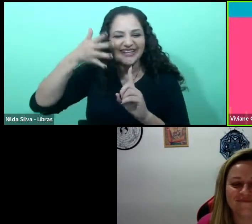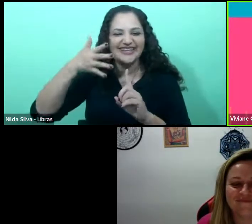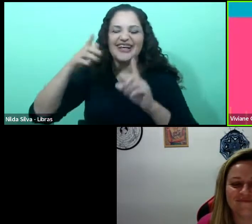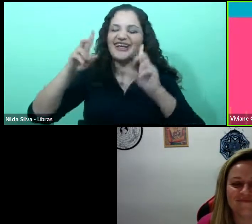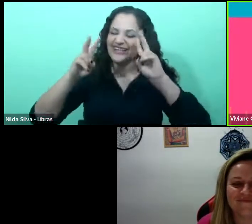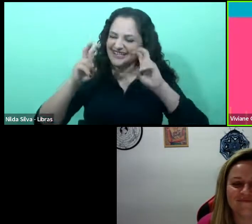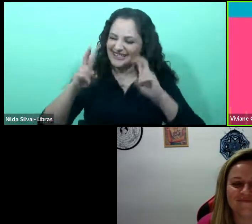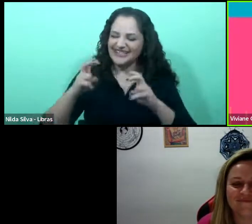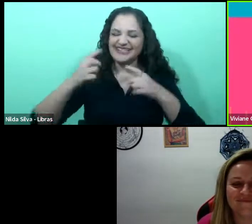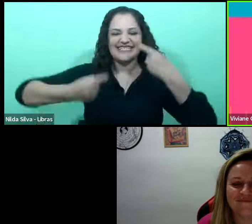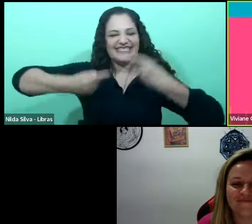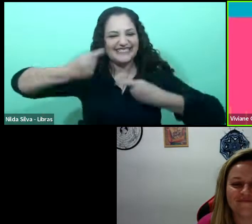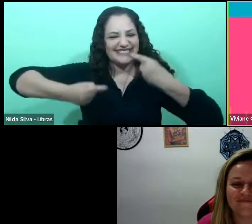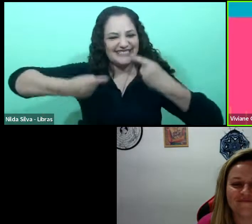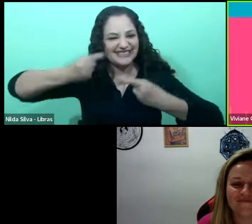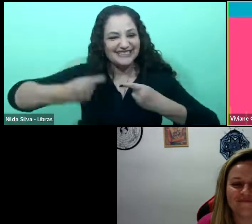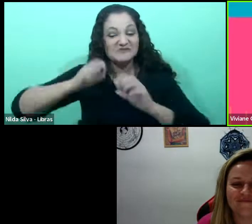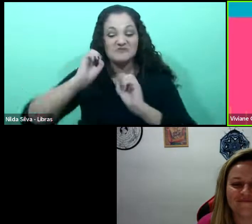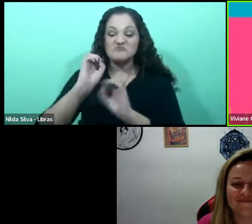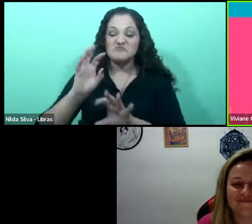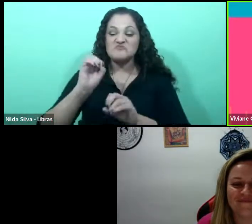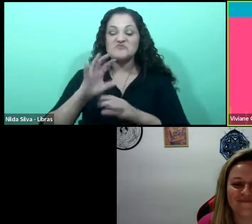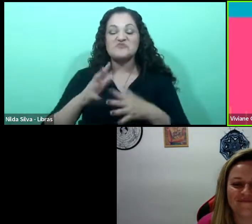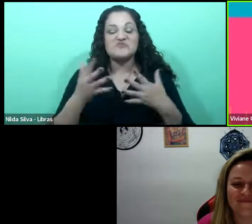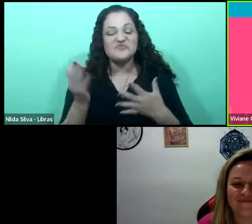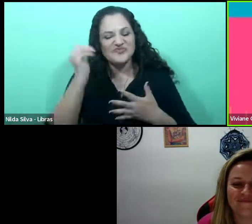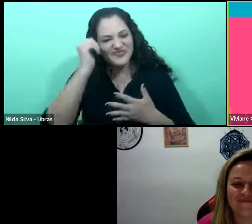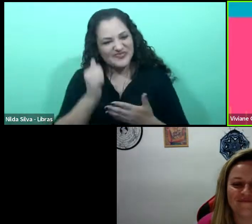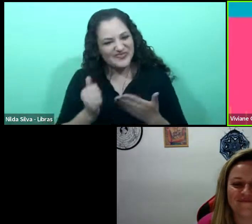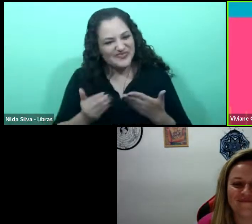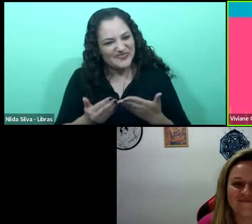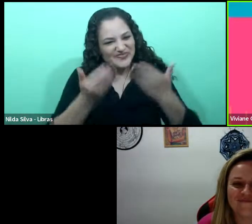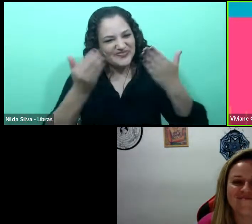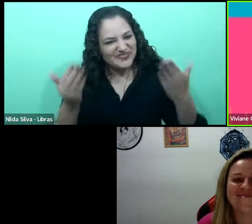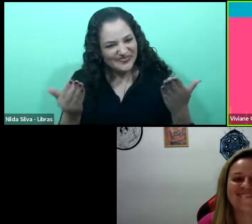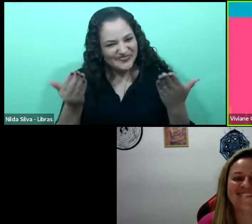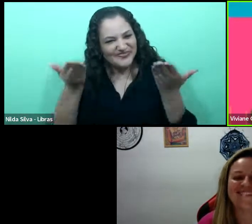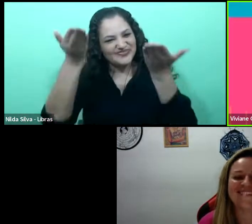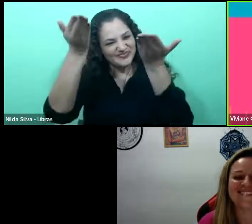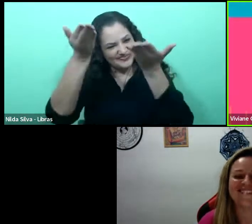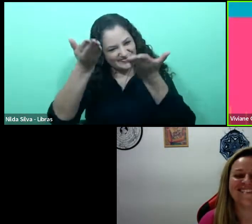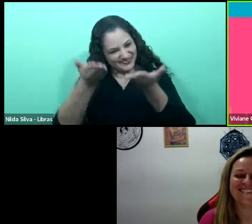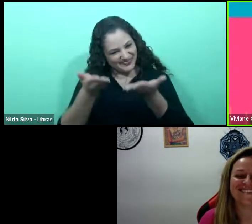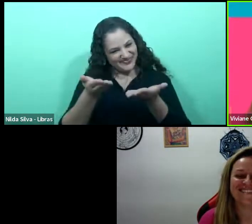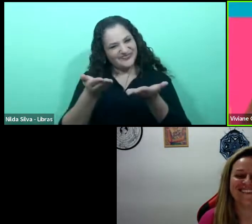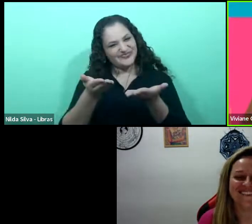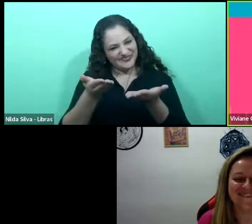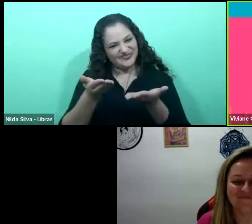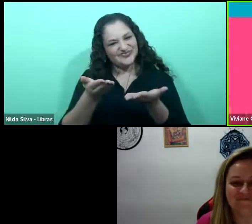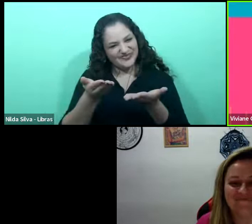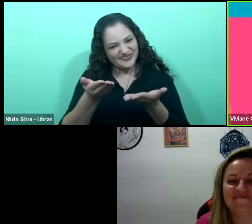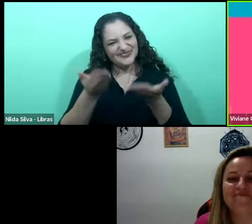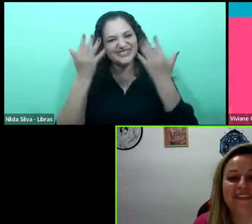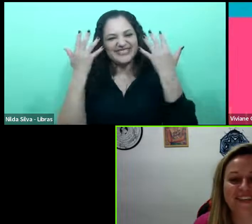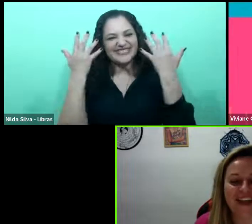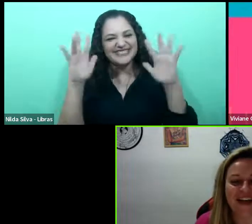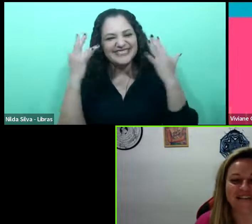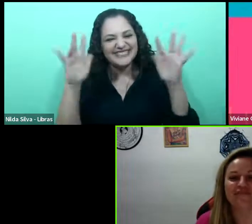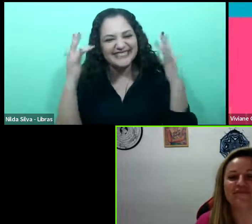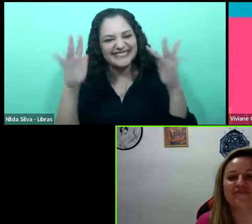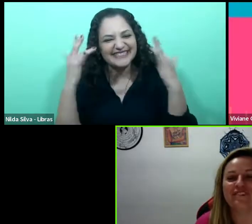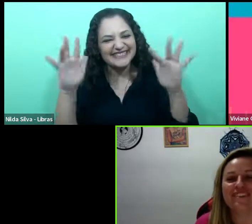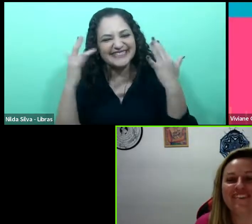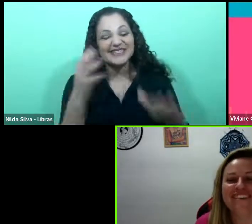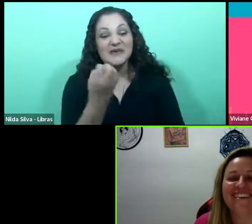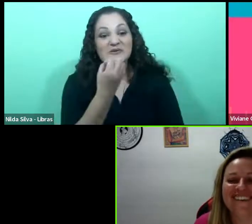sobre política e educação. Então, senhoras e senhores, com vocês, Antonieta Megali. Seja